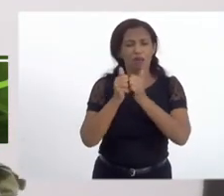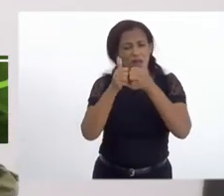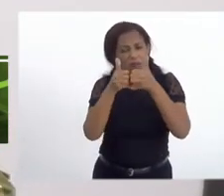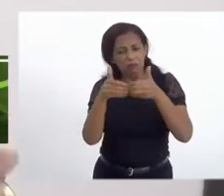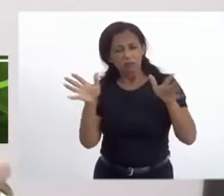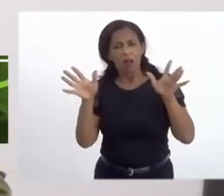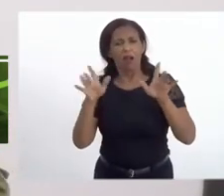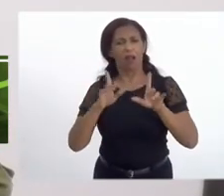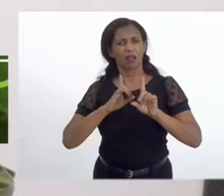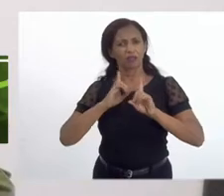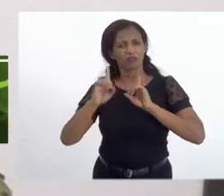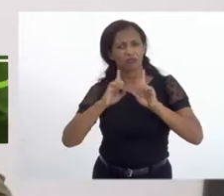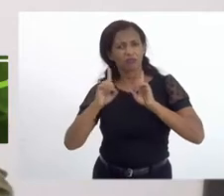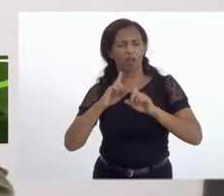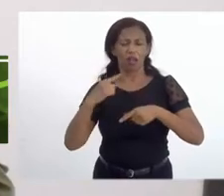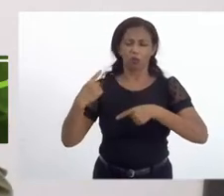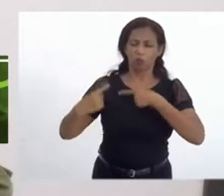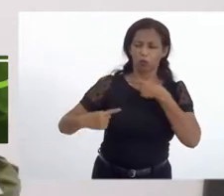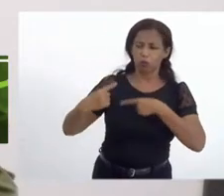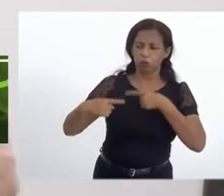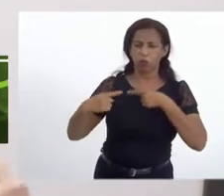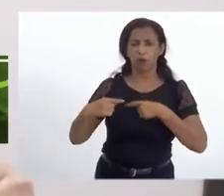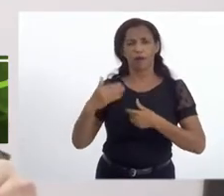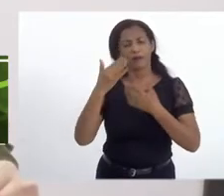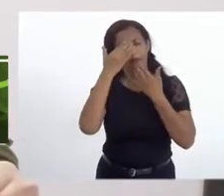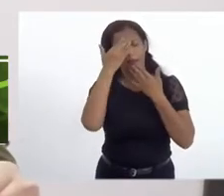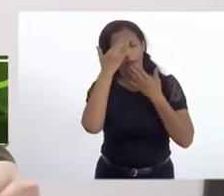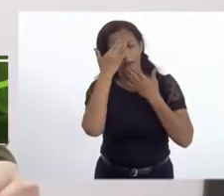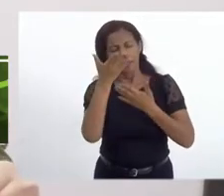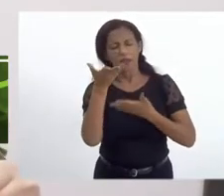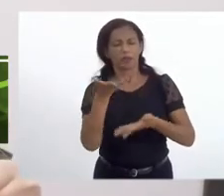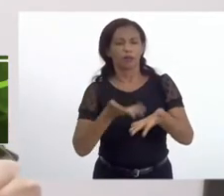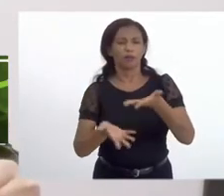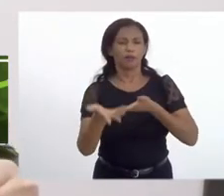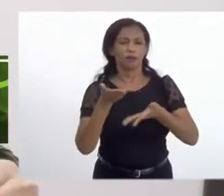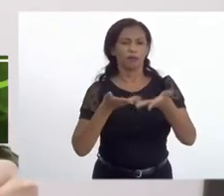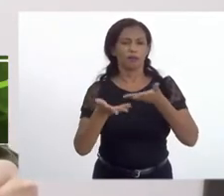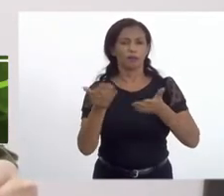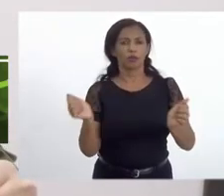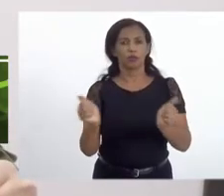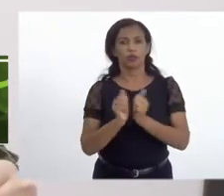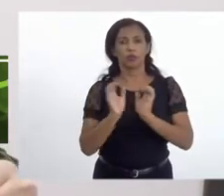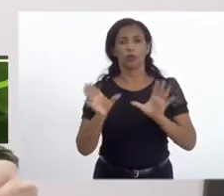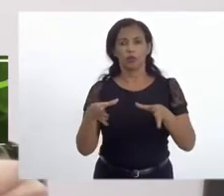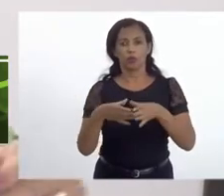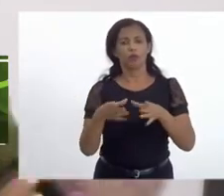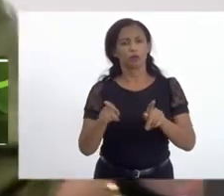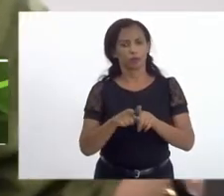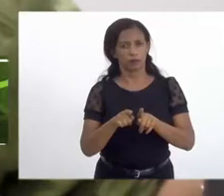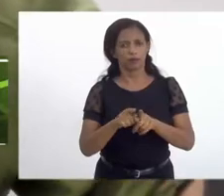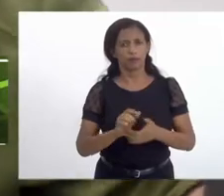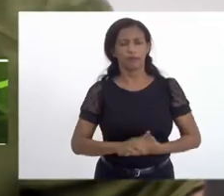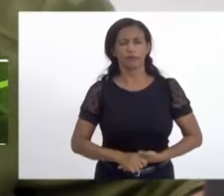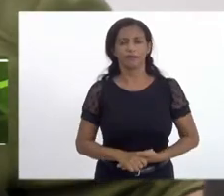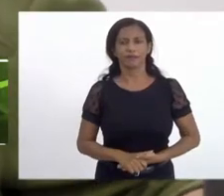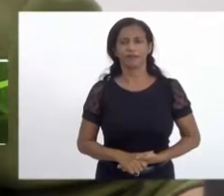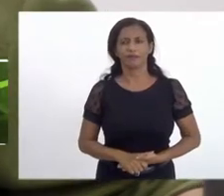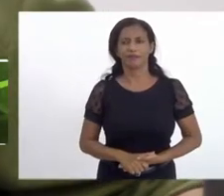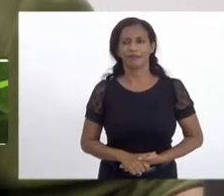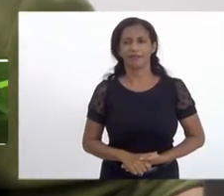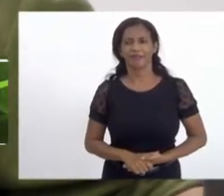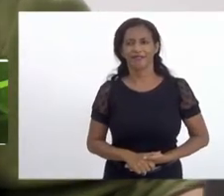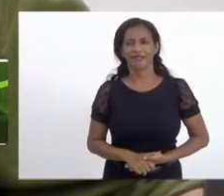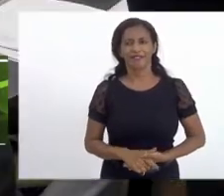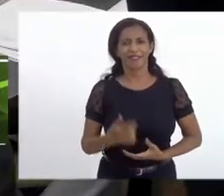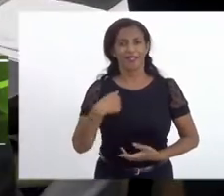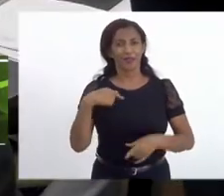aberto a diálogo, a debate. Quero agradecer muito a sua participação conosco na comissão também. Tá? Eu queria reforçar esse